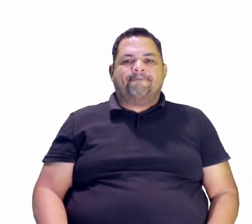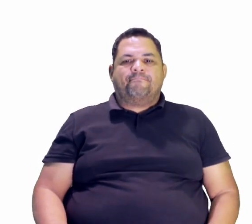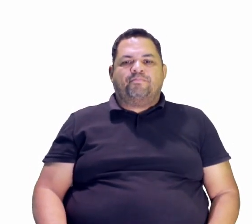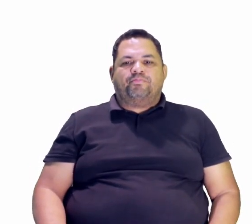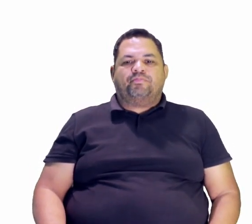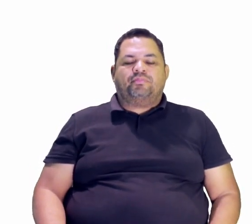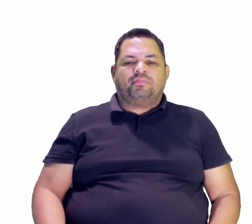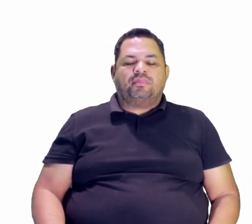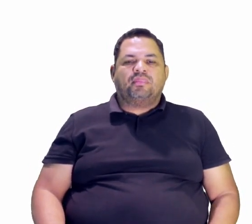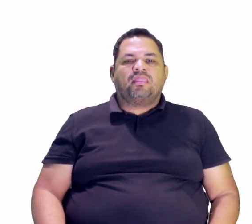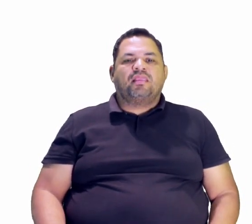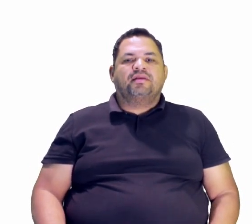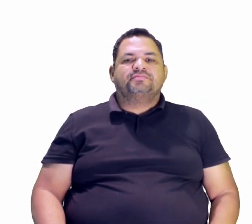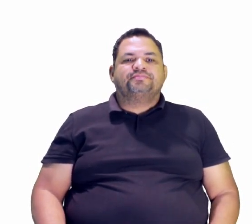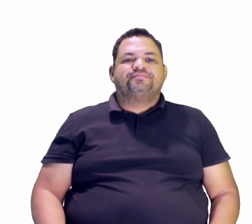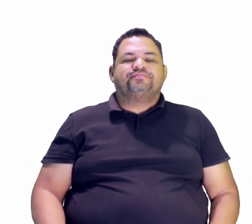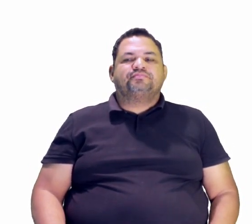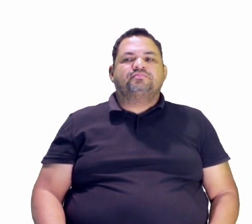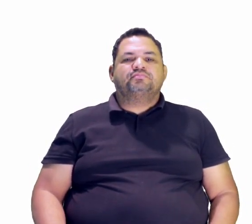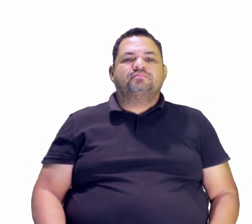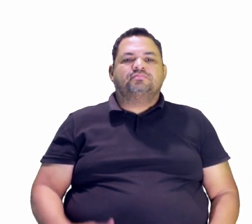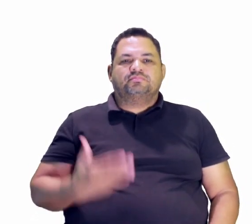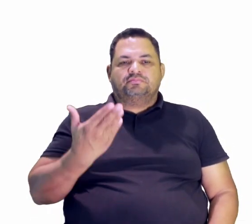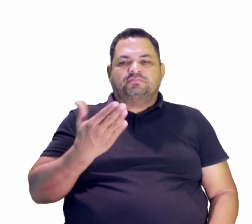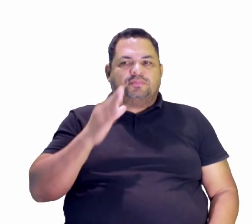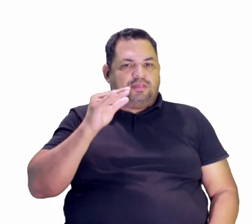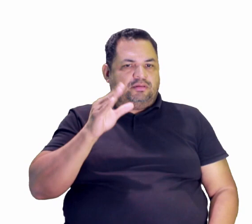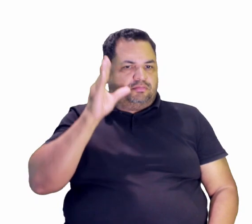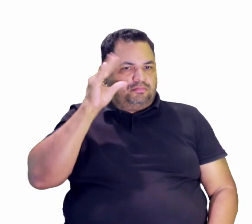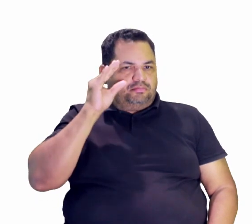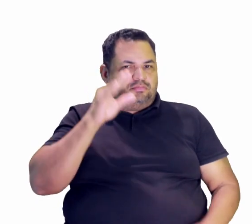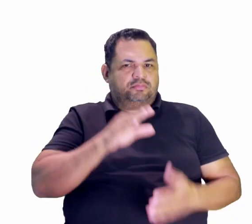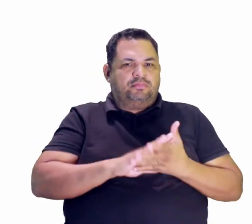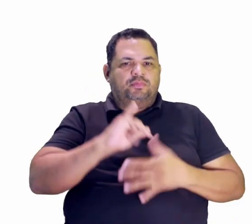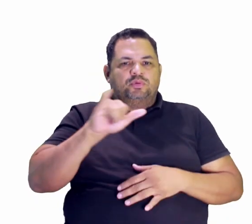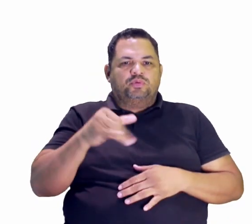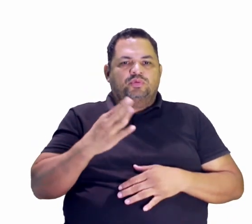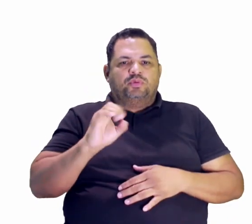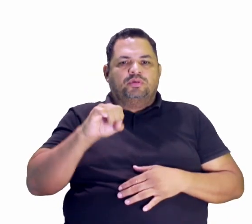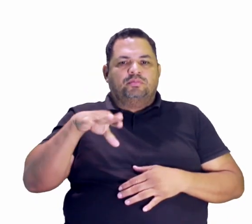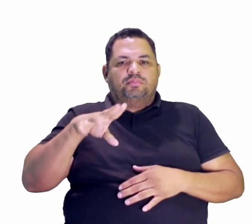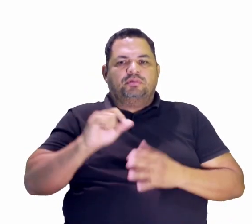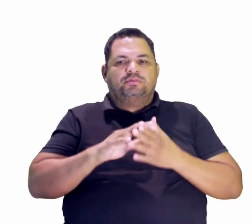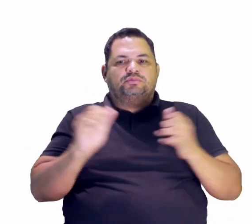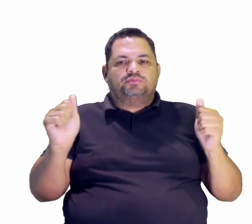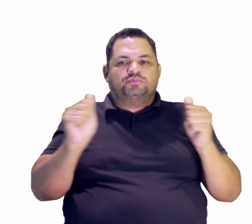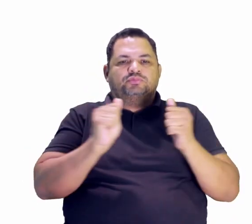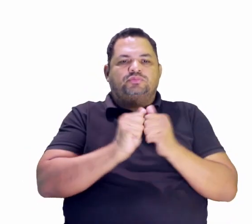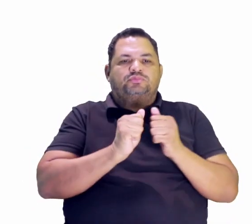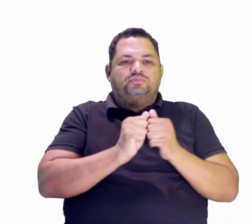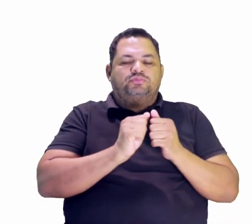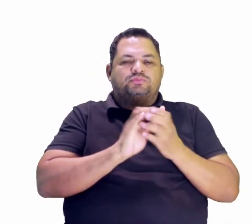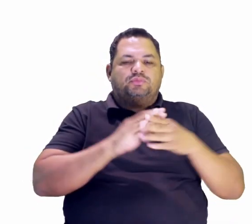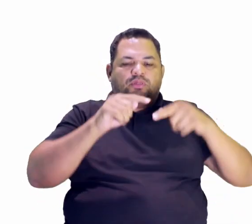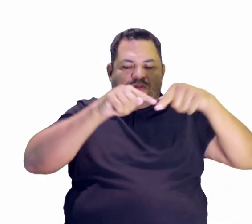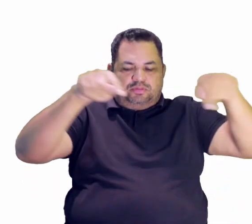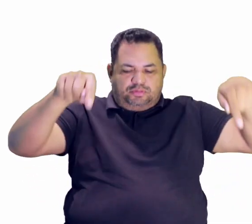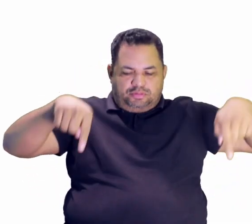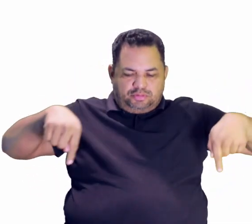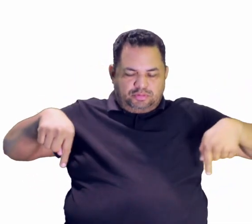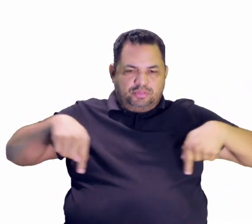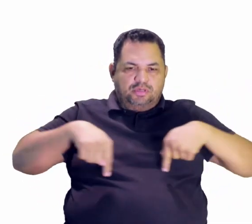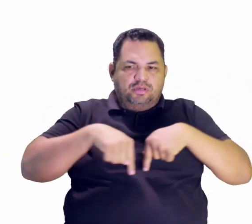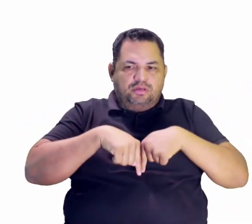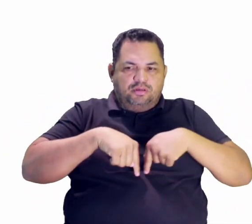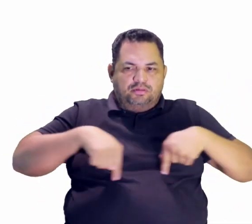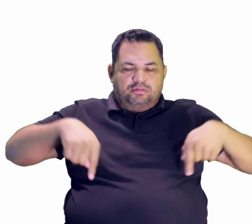Vamos ver uma resultante de vetores. Aqui foi colocado interessante que, ó, João e Maria estão juntos no centro de um campo de futebol. Está o